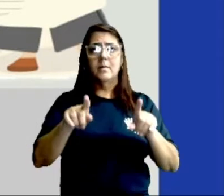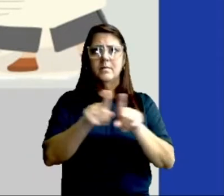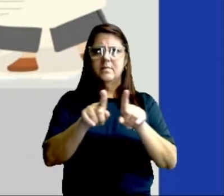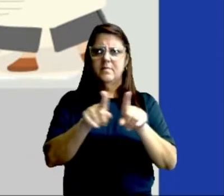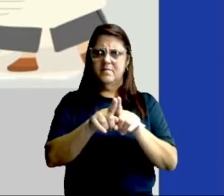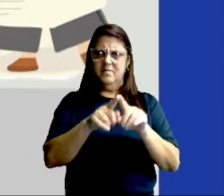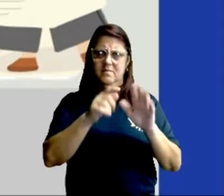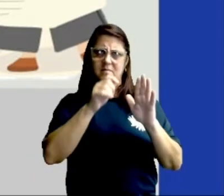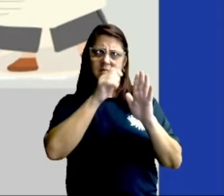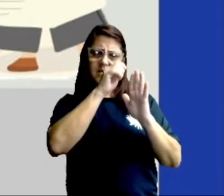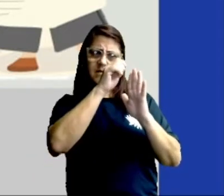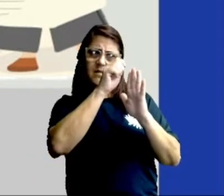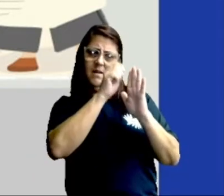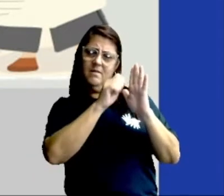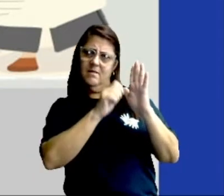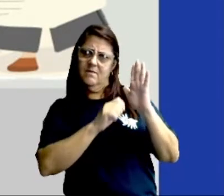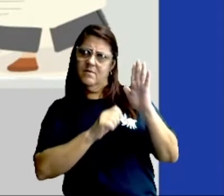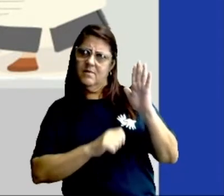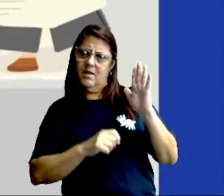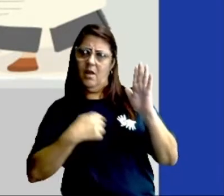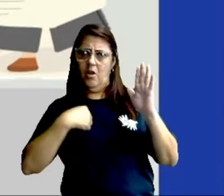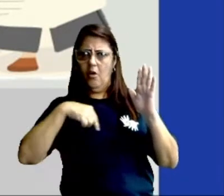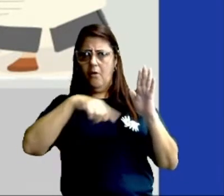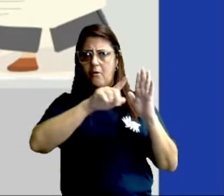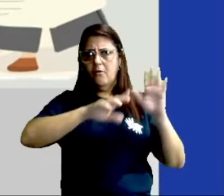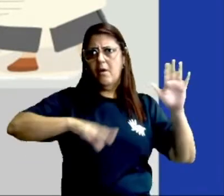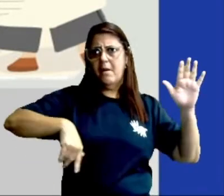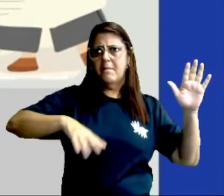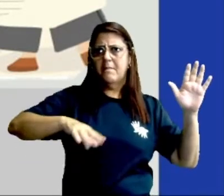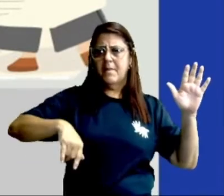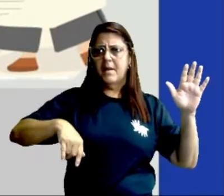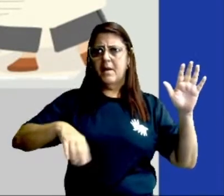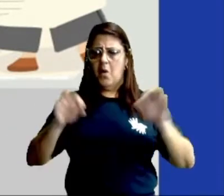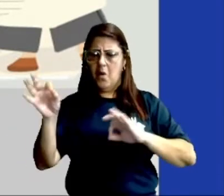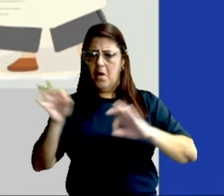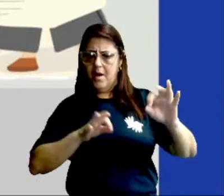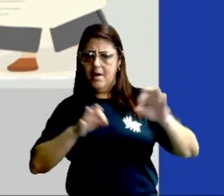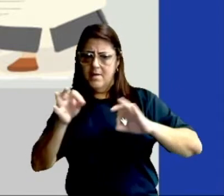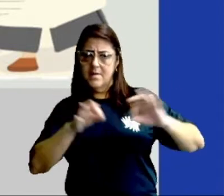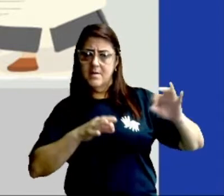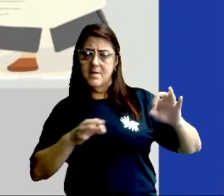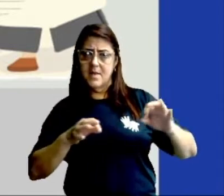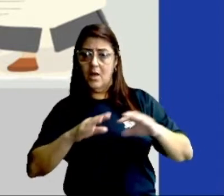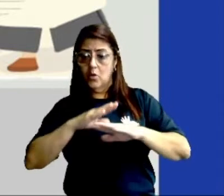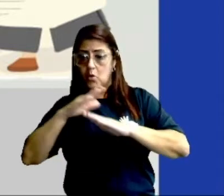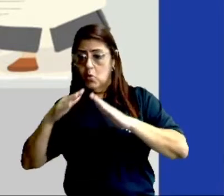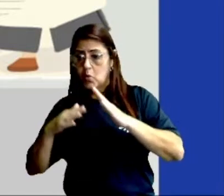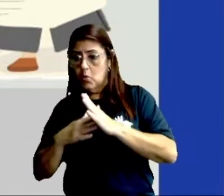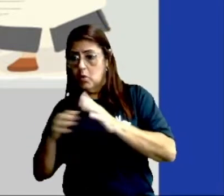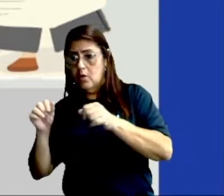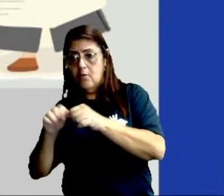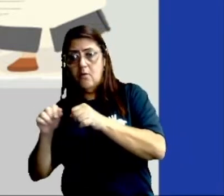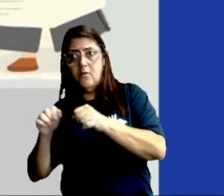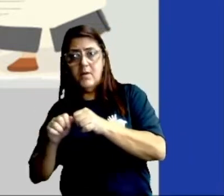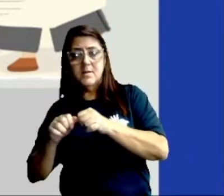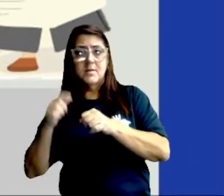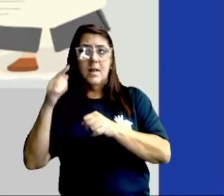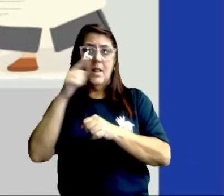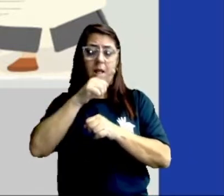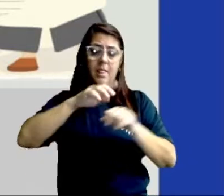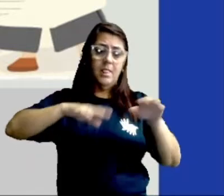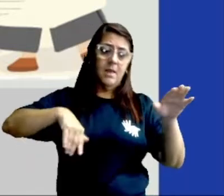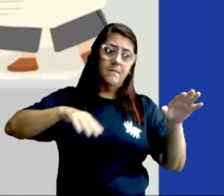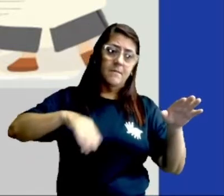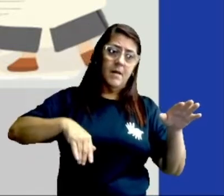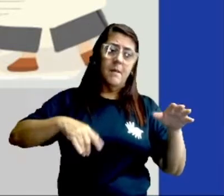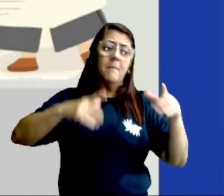assim, tia? Por exemplo, se eu for à praia, eu preciso organizar tudo que eu vou fazer lá na praia, para